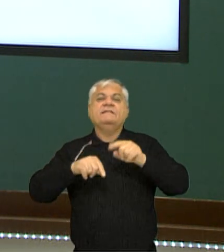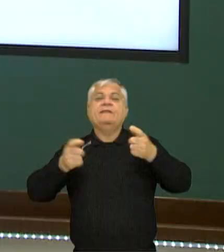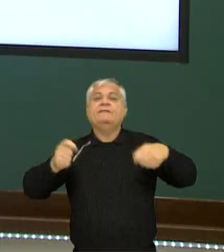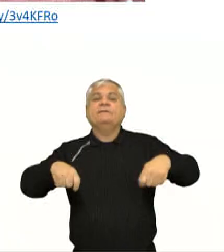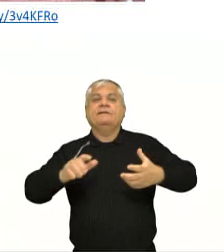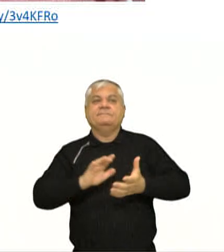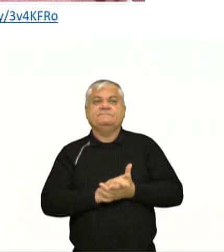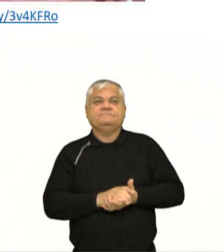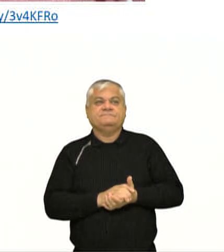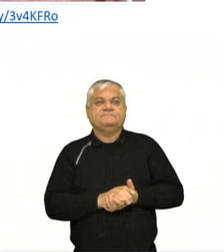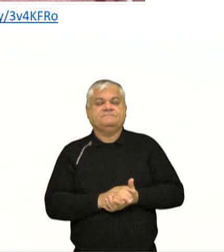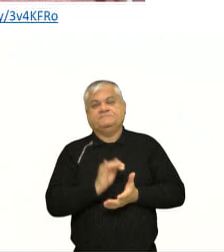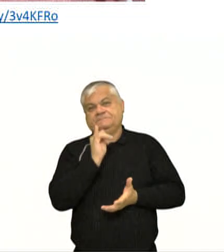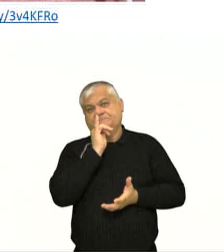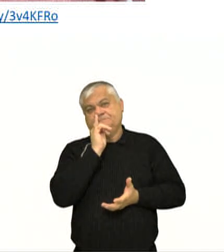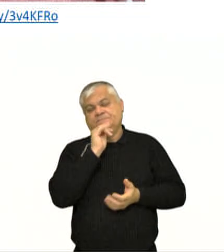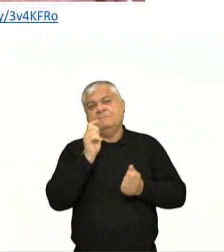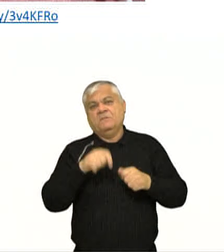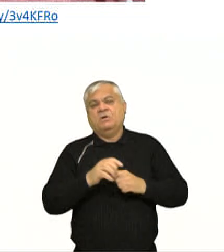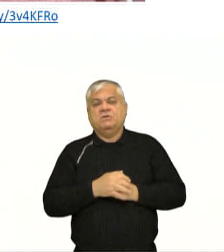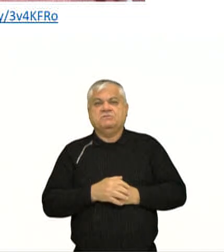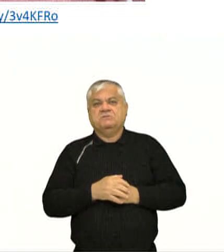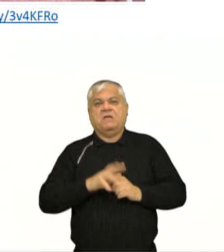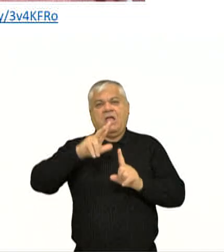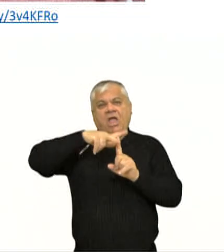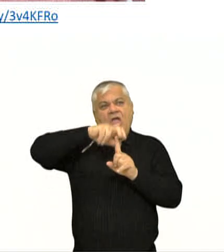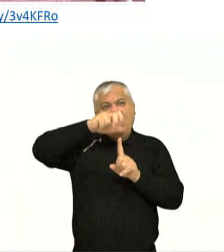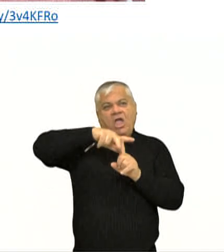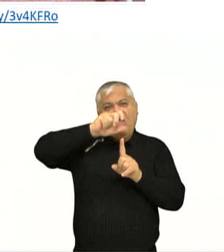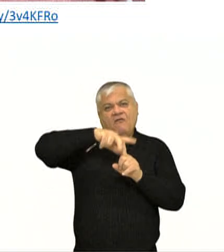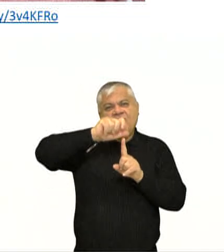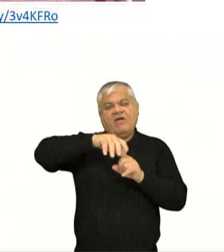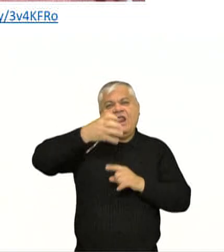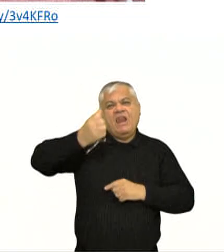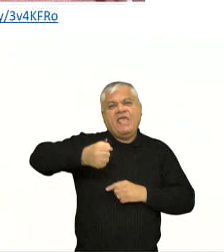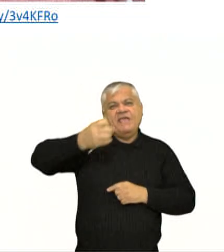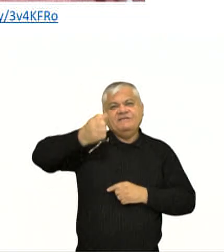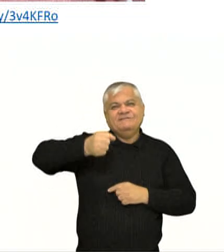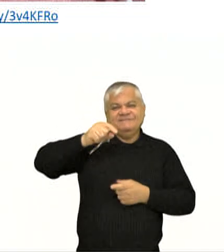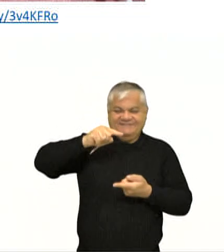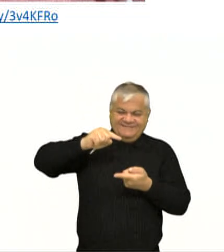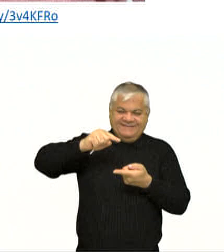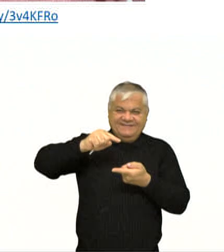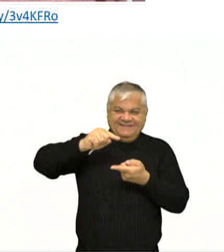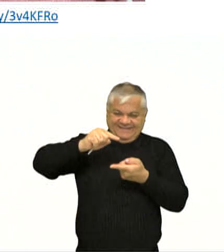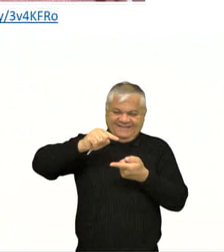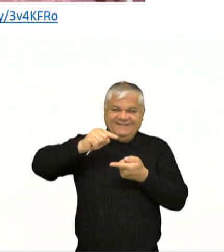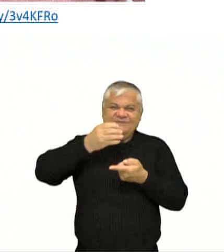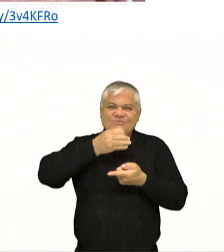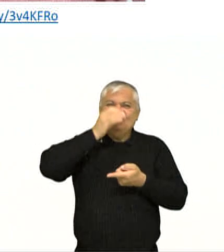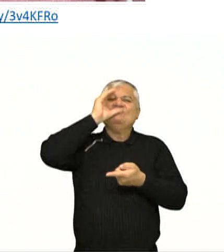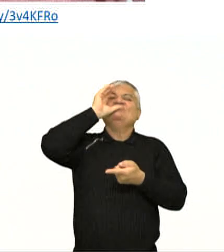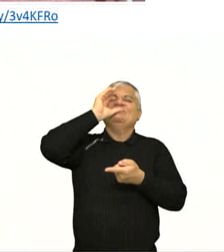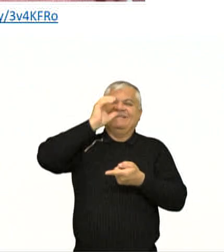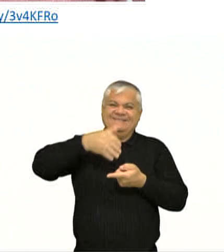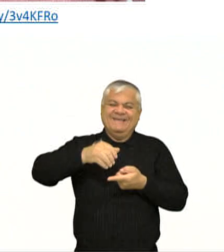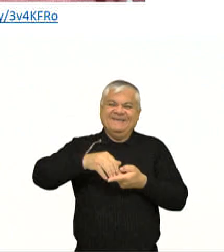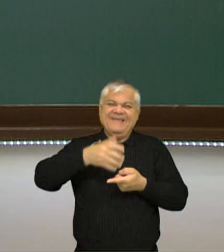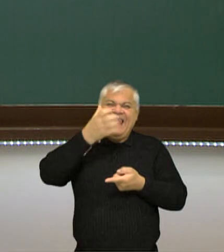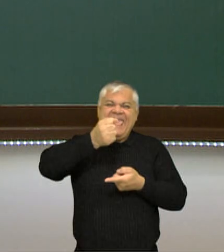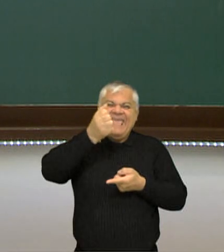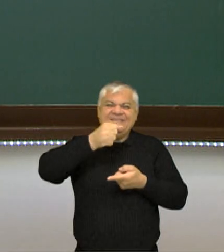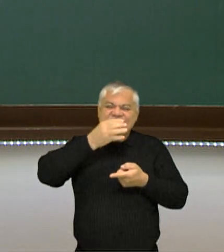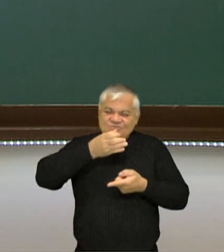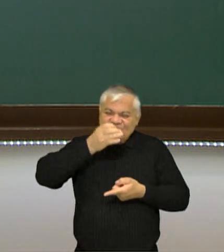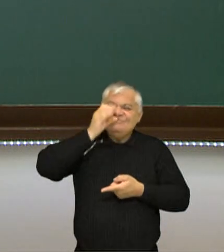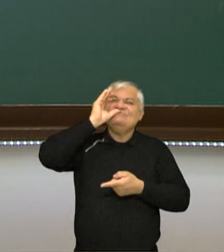fazer? Por exemplo, você pode usar garrafinhas de leite fermentado, sabe? Aquelas famosas dos